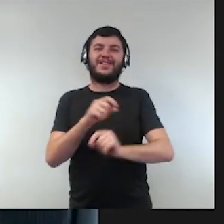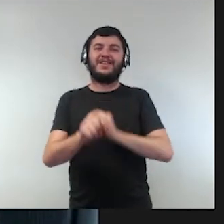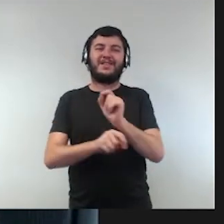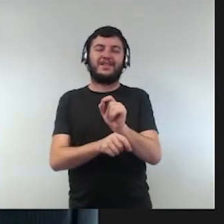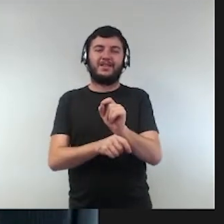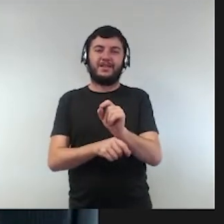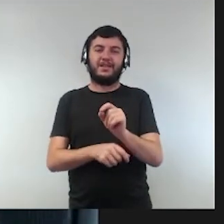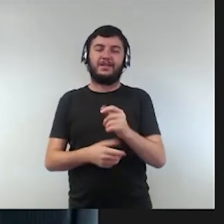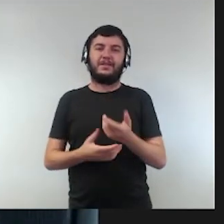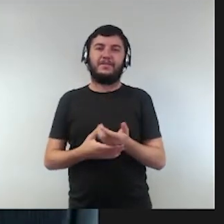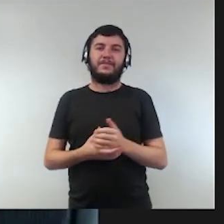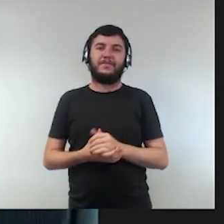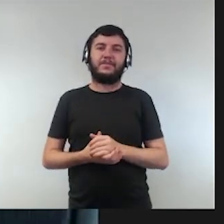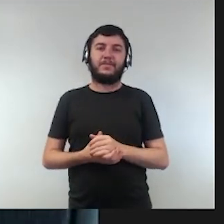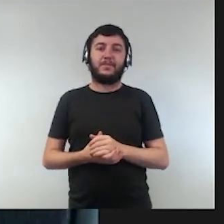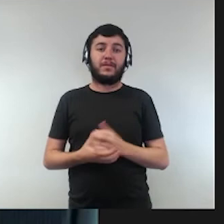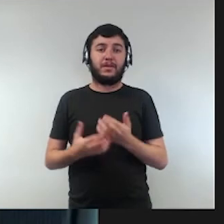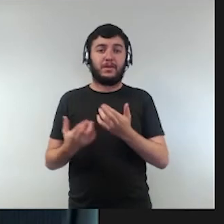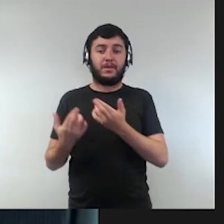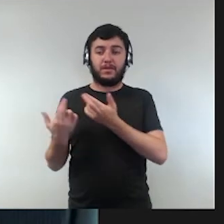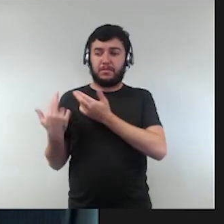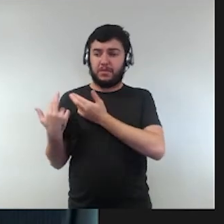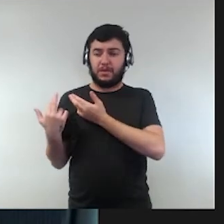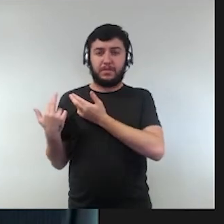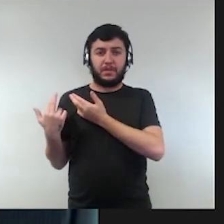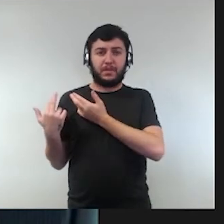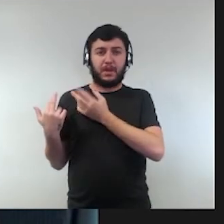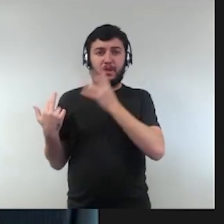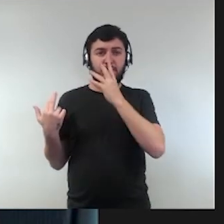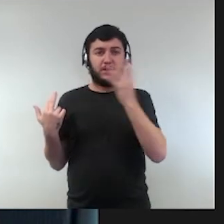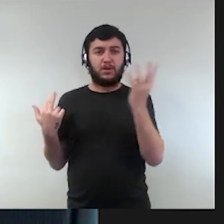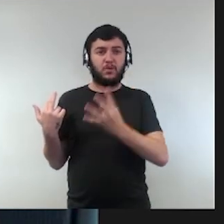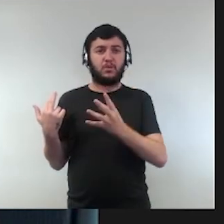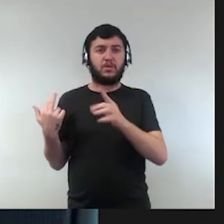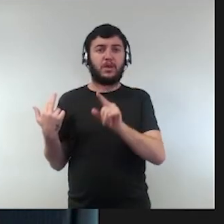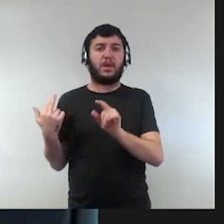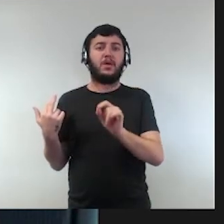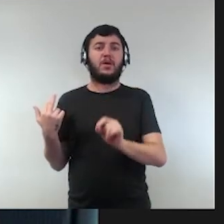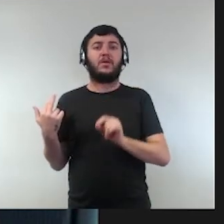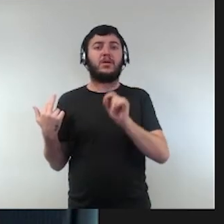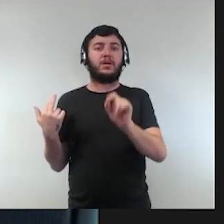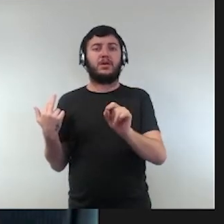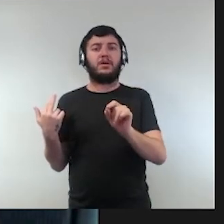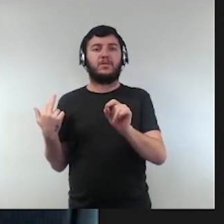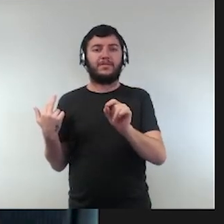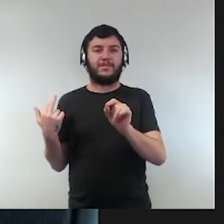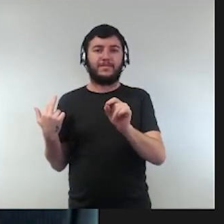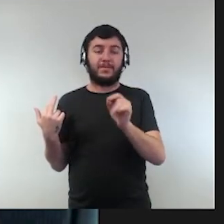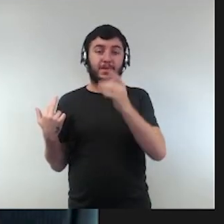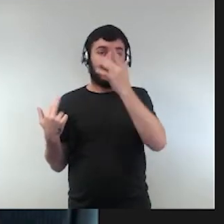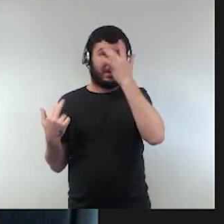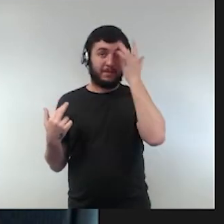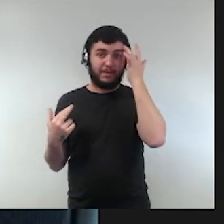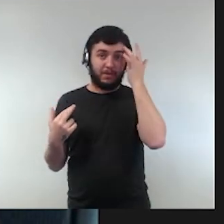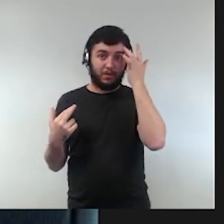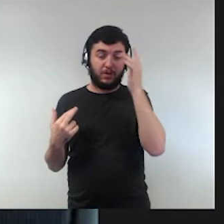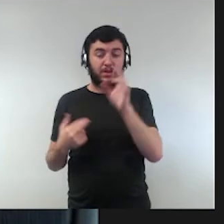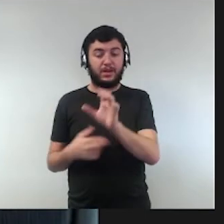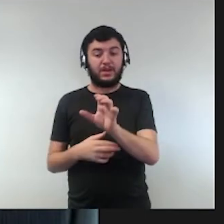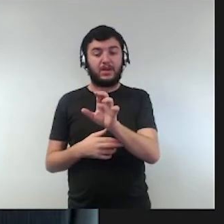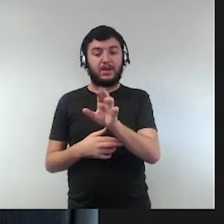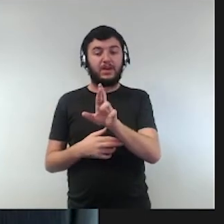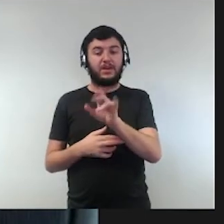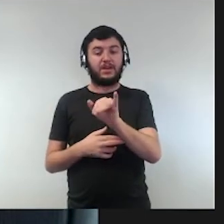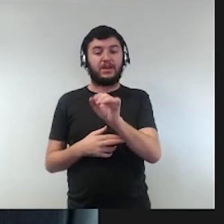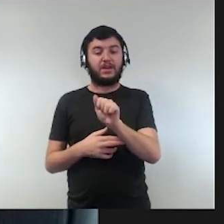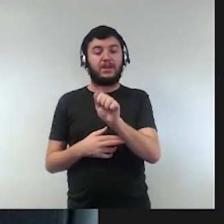seria colocar a culpa dos errantes, do abandono de errantes, nos criadores que trabalham de modo regular. Então,